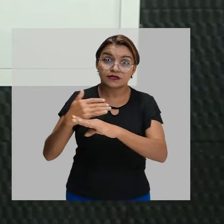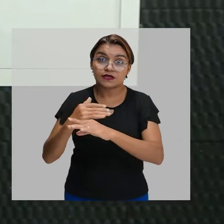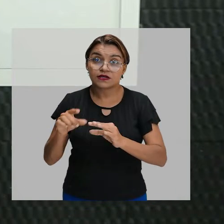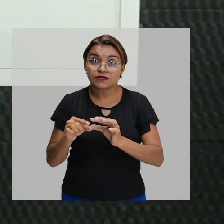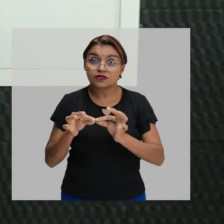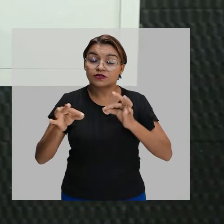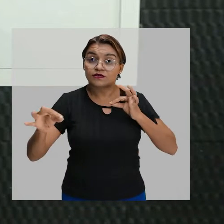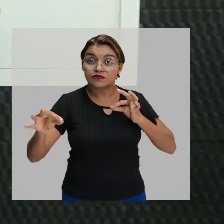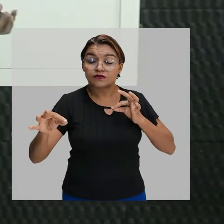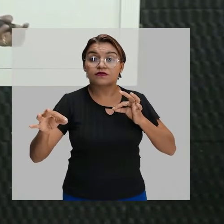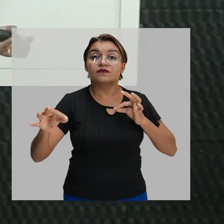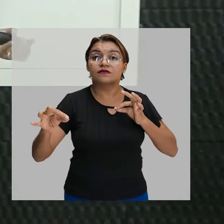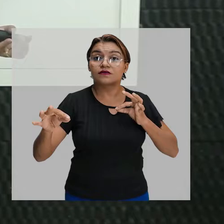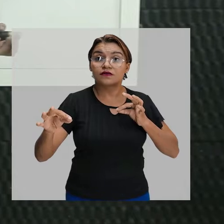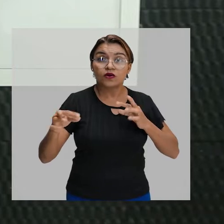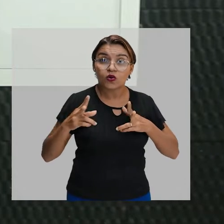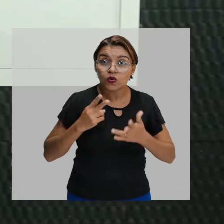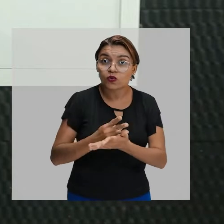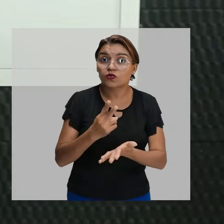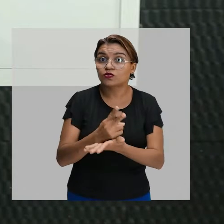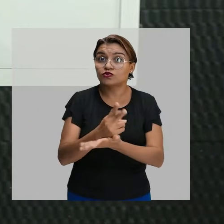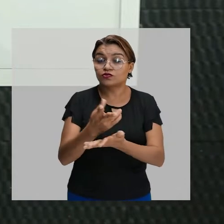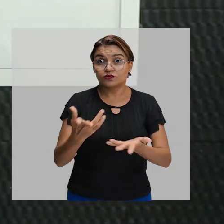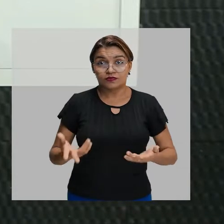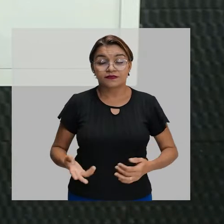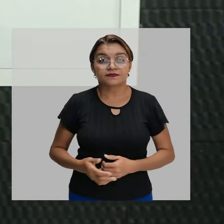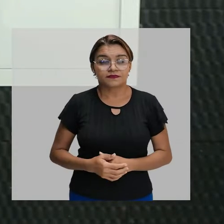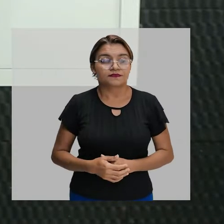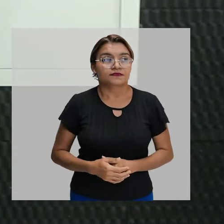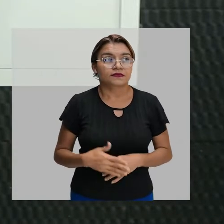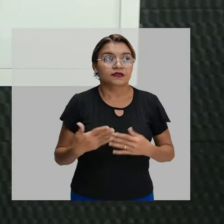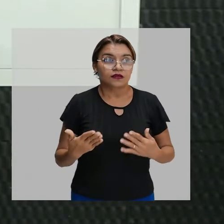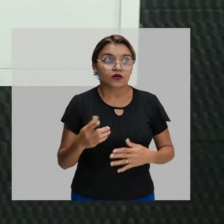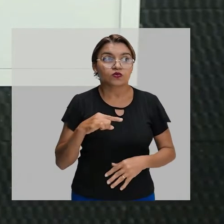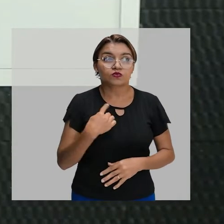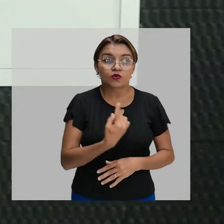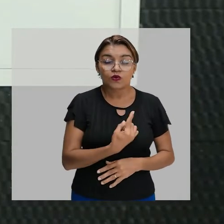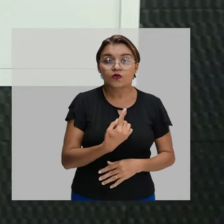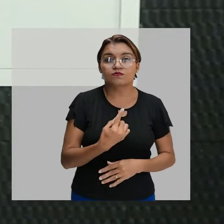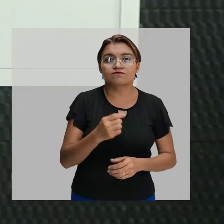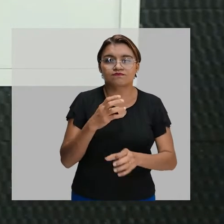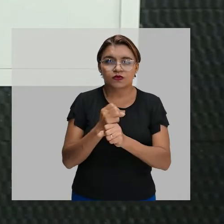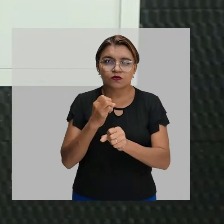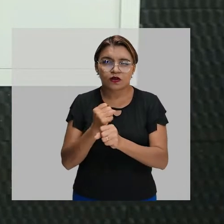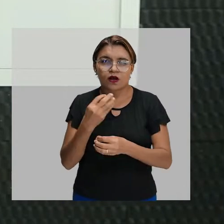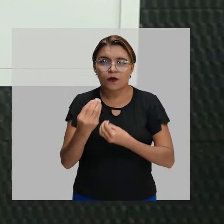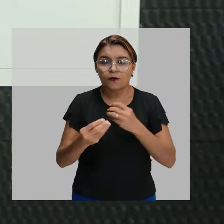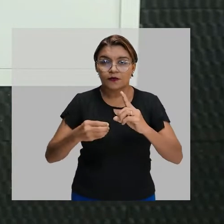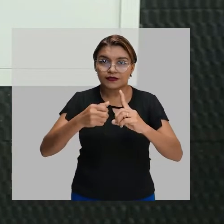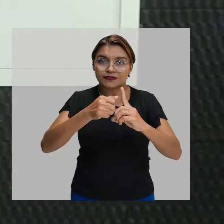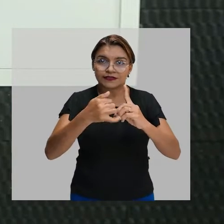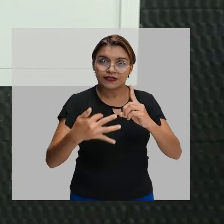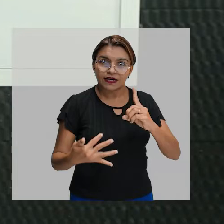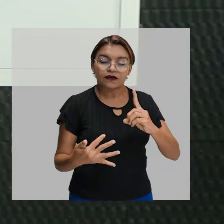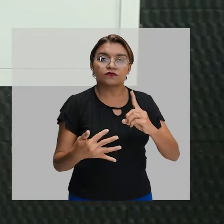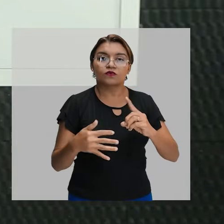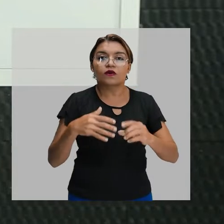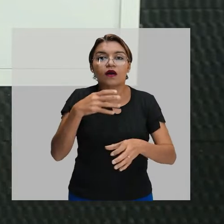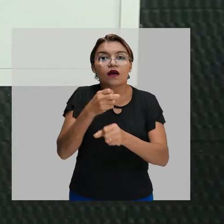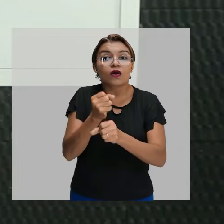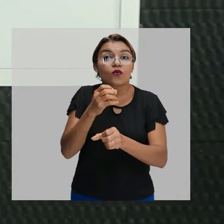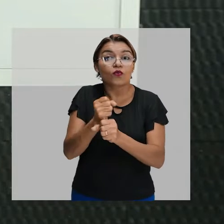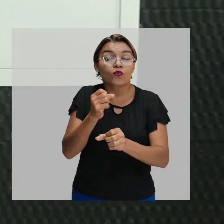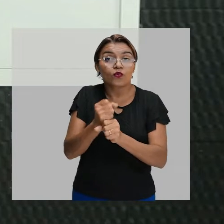nunca uma cidade vai ser aproximar da outra né então quê que vai fazer hora que eu pego esses dados aqui ó e